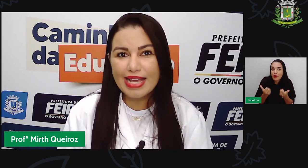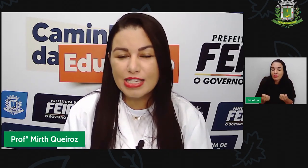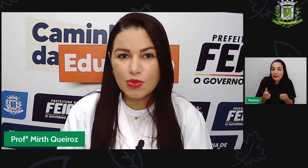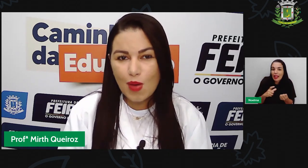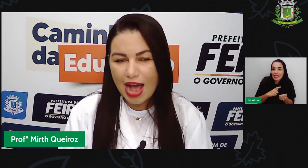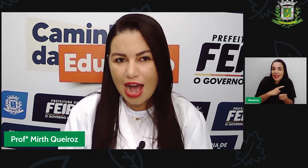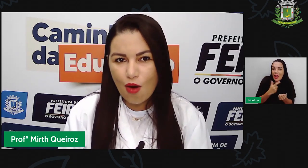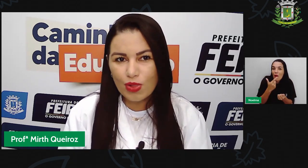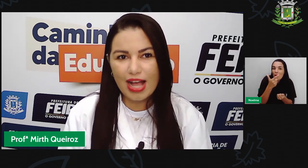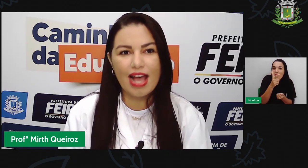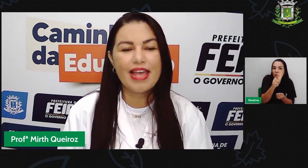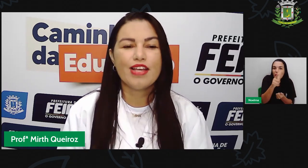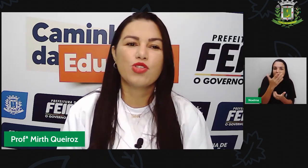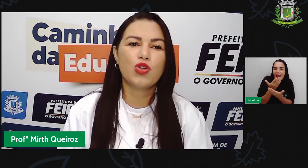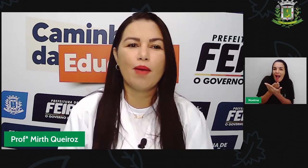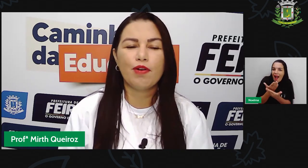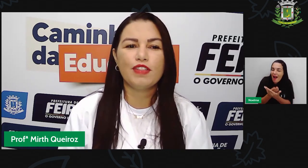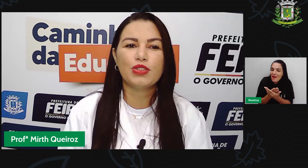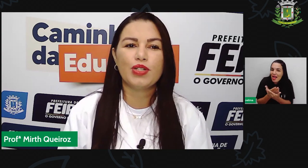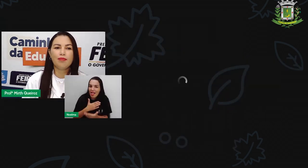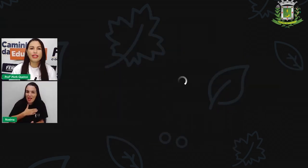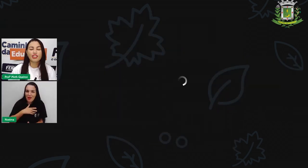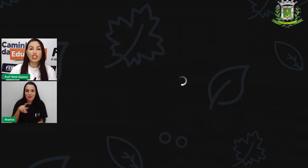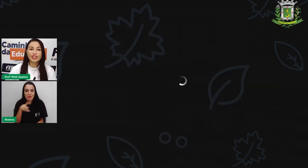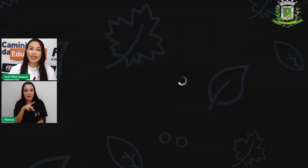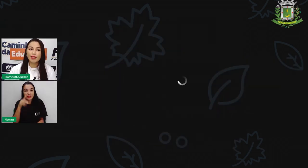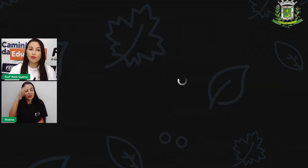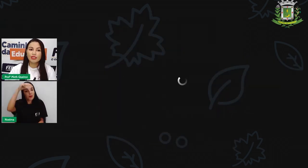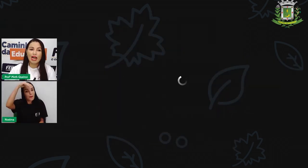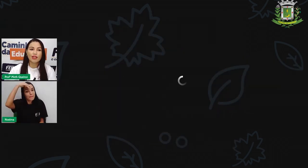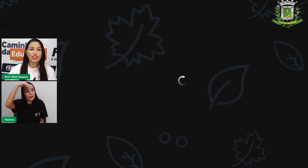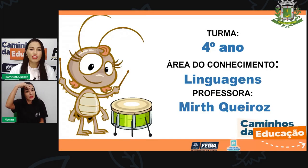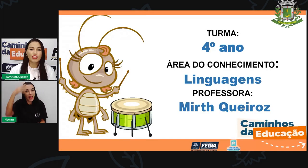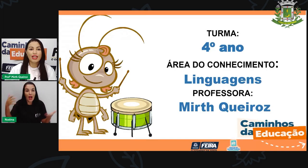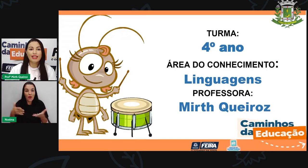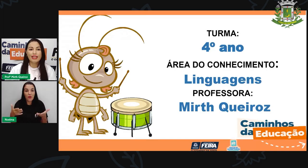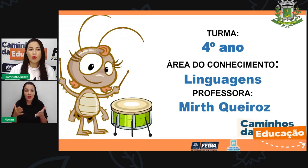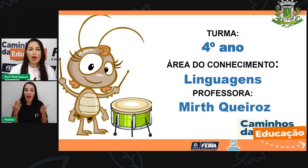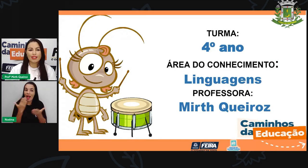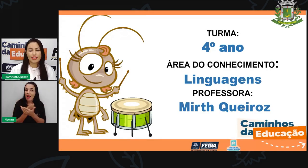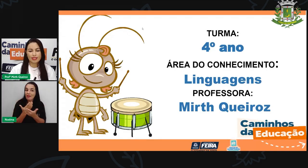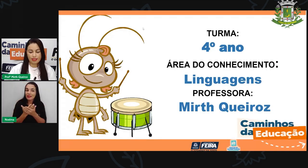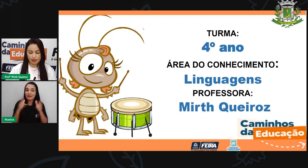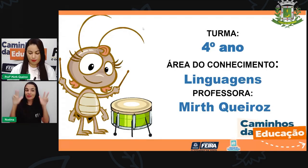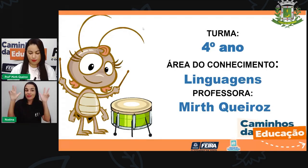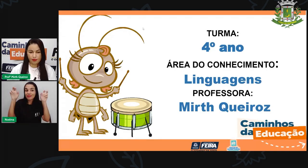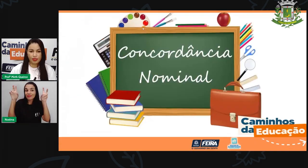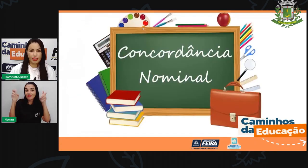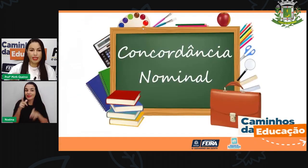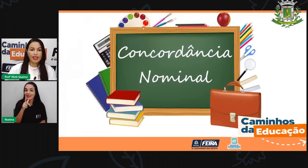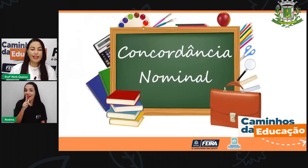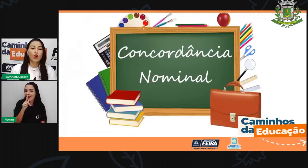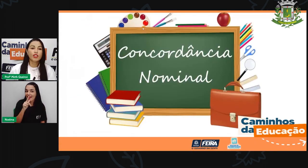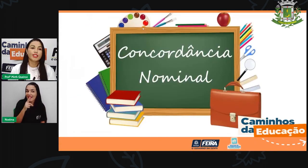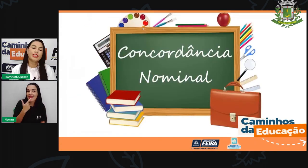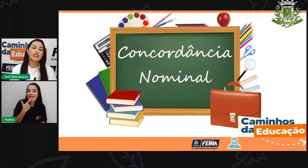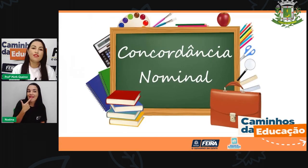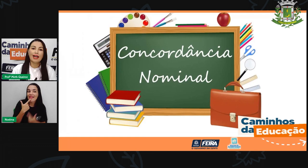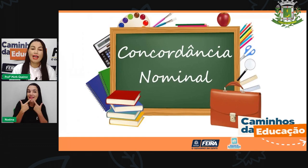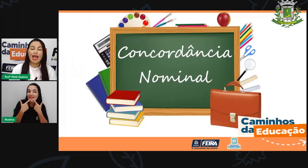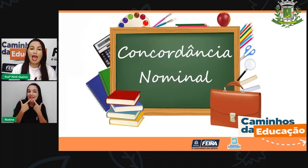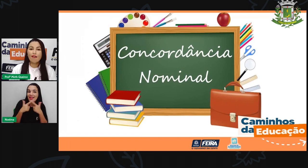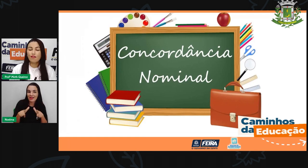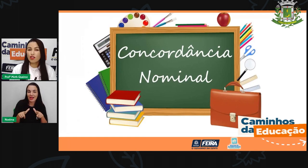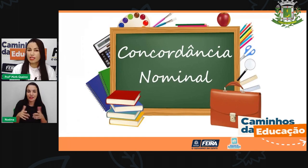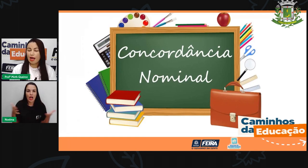mais uma aula. Eu sou a professora Nish e nós teremos aulas de linguagem. E hoje a gente